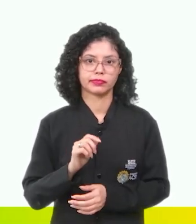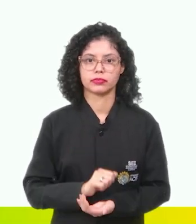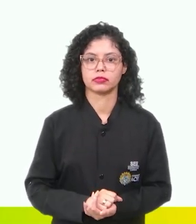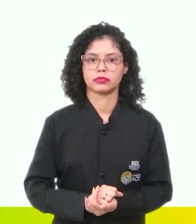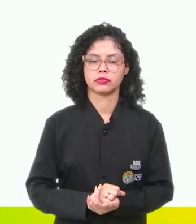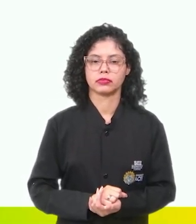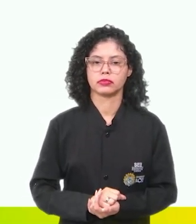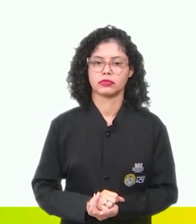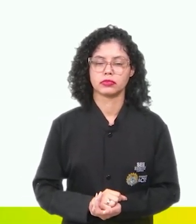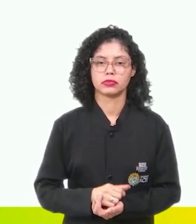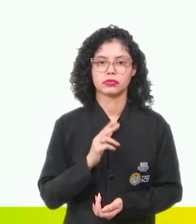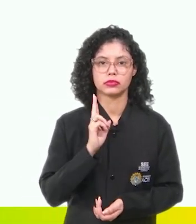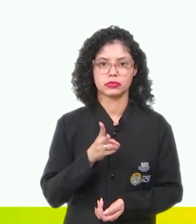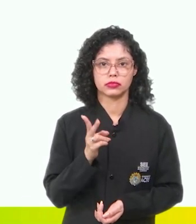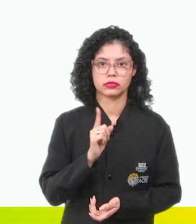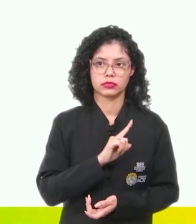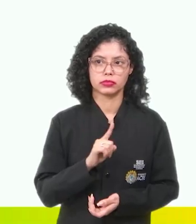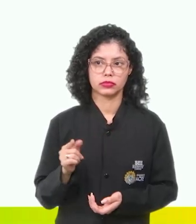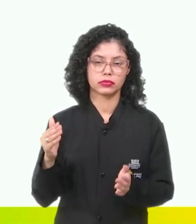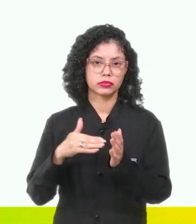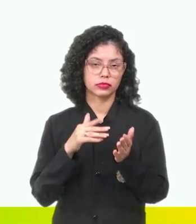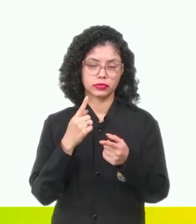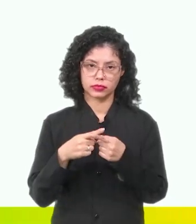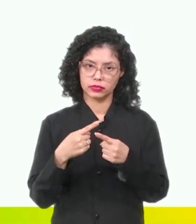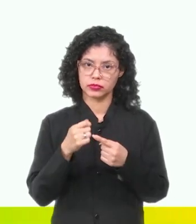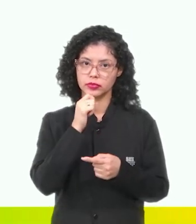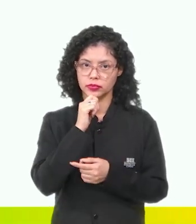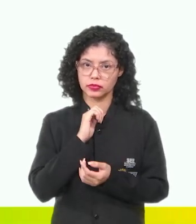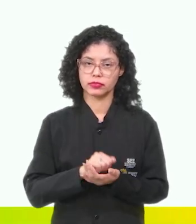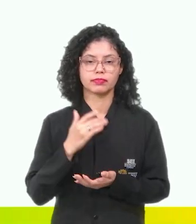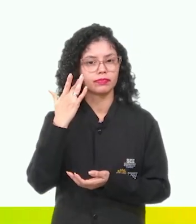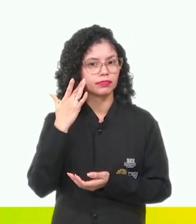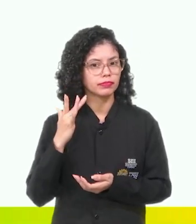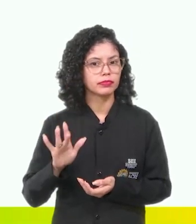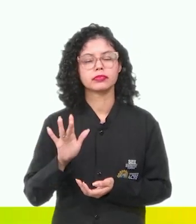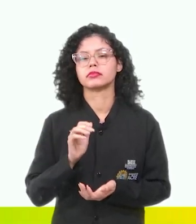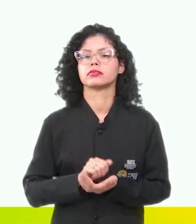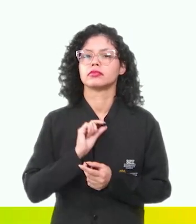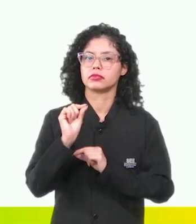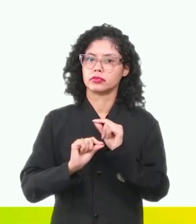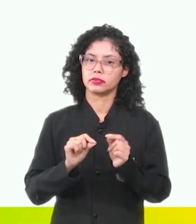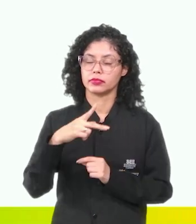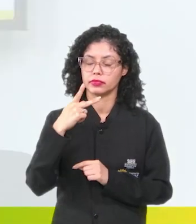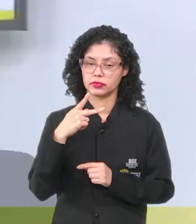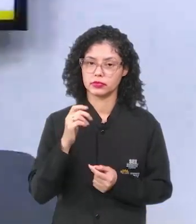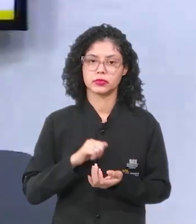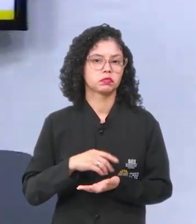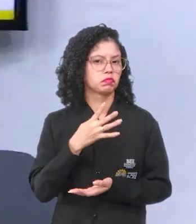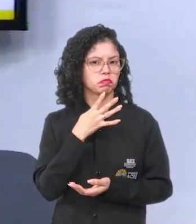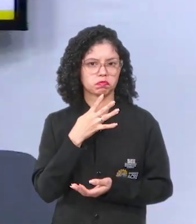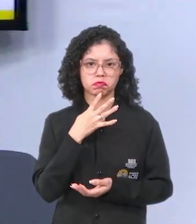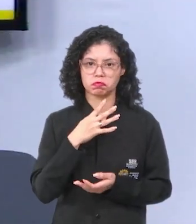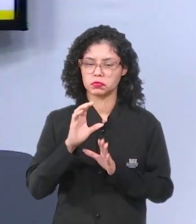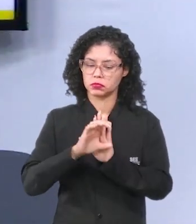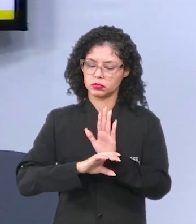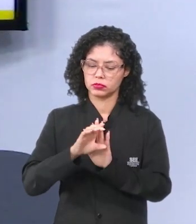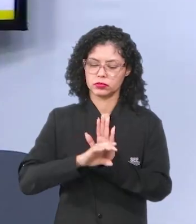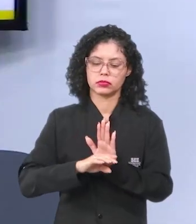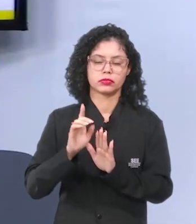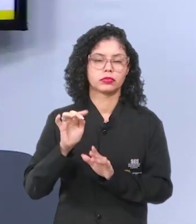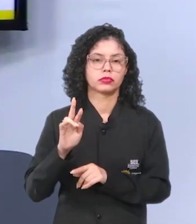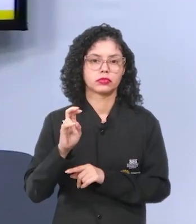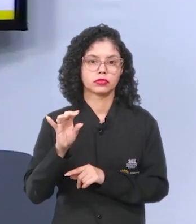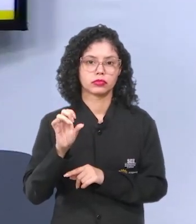no mesmo cromossomo não. Até porque naquela época ele não sabia o que estava falando, ele nem conhecia os conceitos de